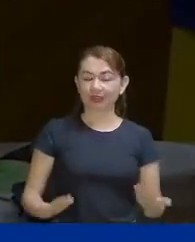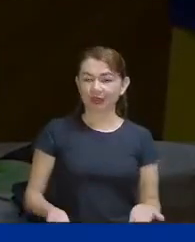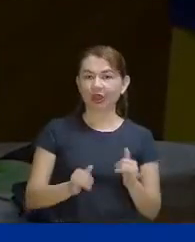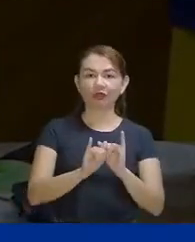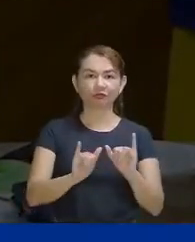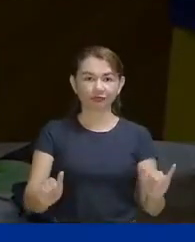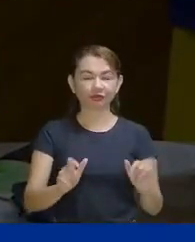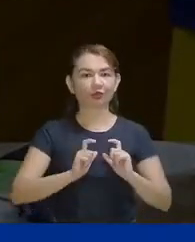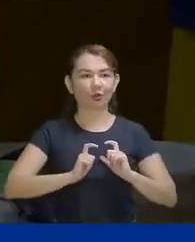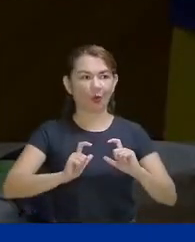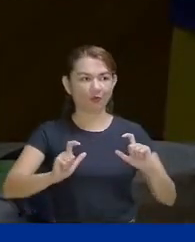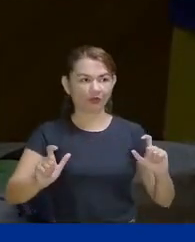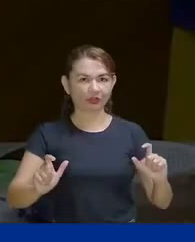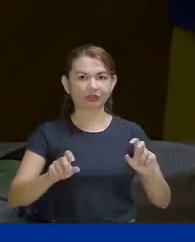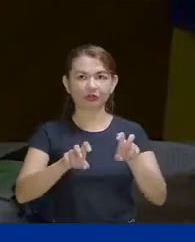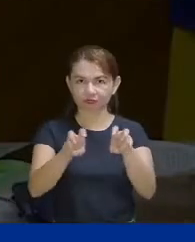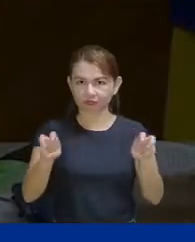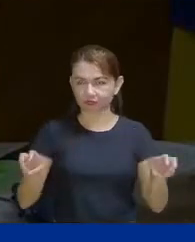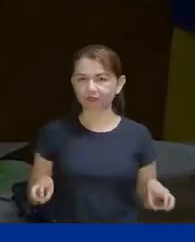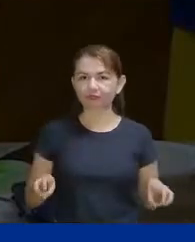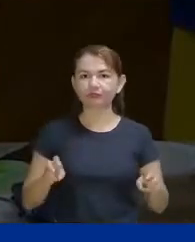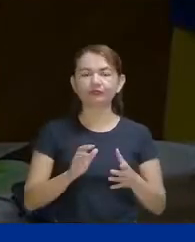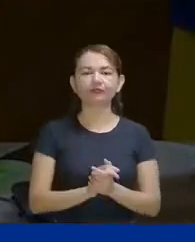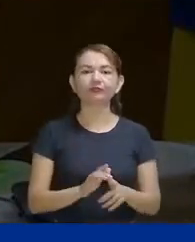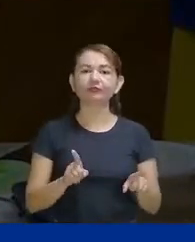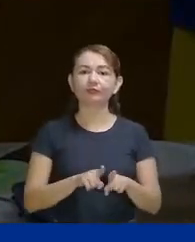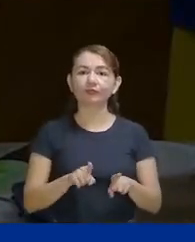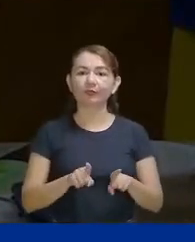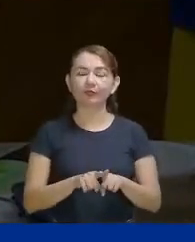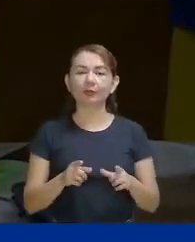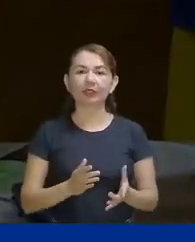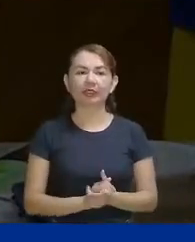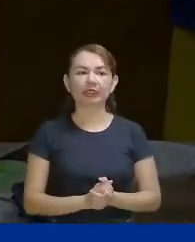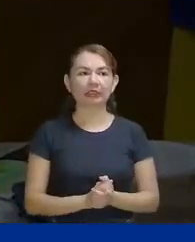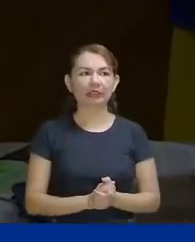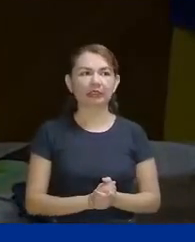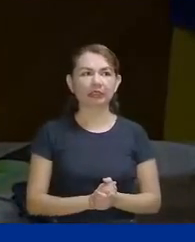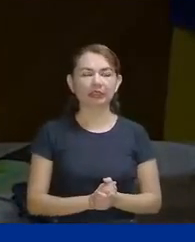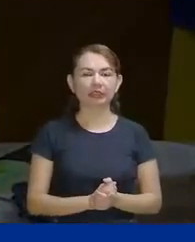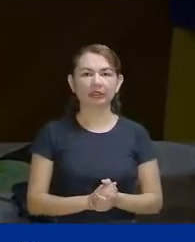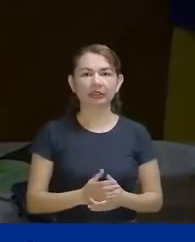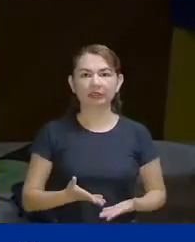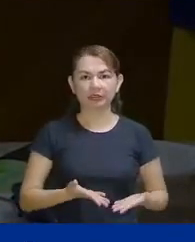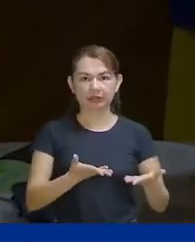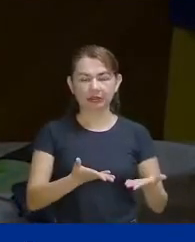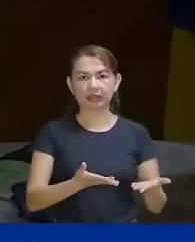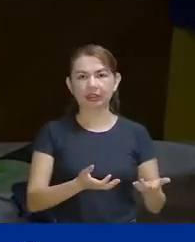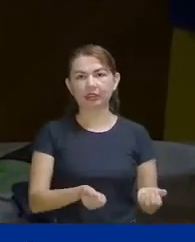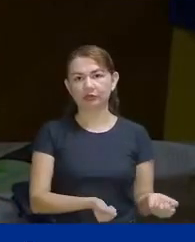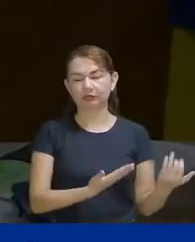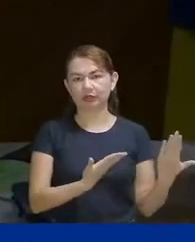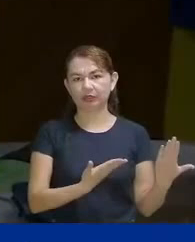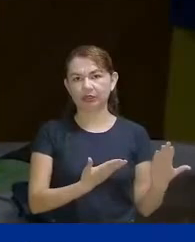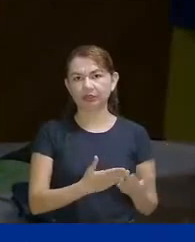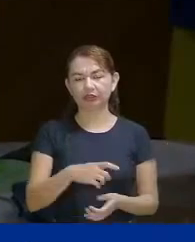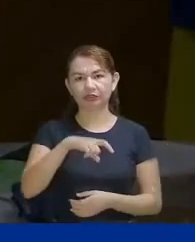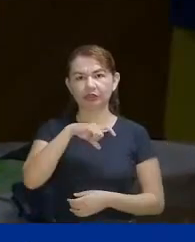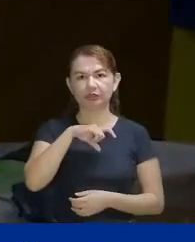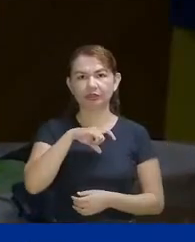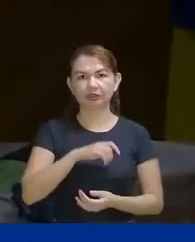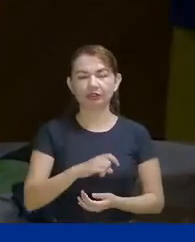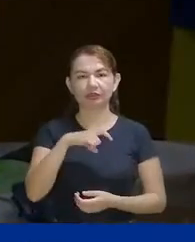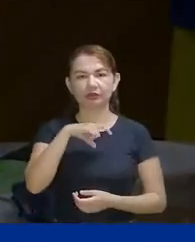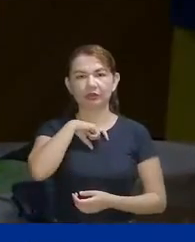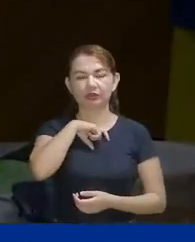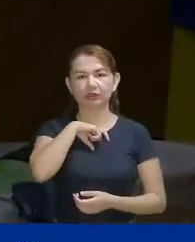esse anúncio e o convite aos pares. Eu queria também, já propus aqui para fazer a entrega da homenagem da medalha Guardião